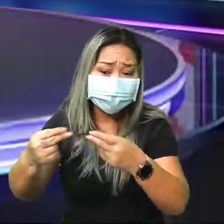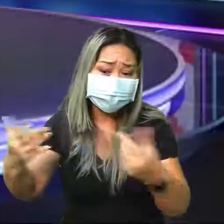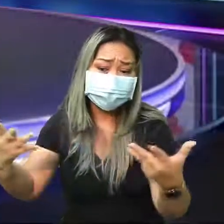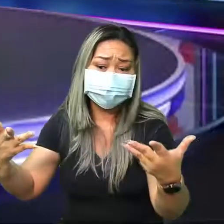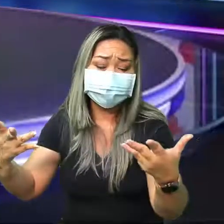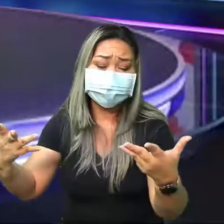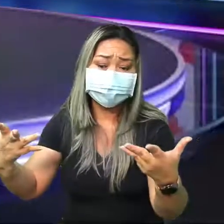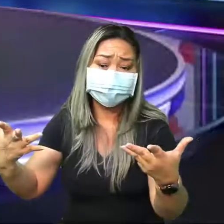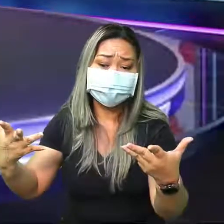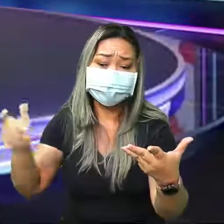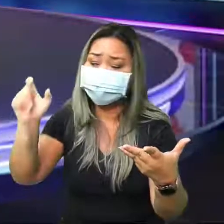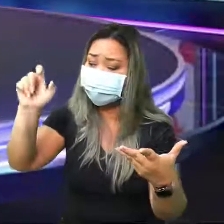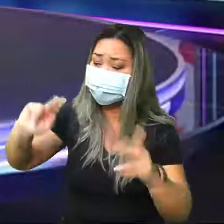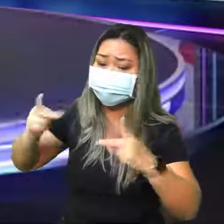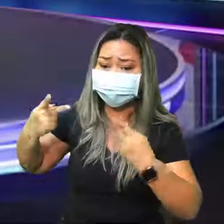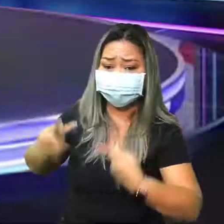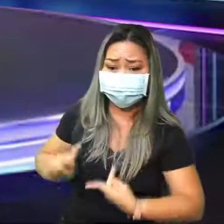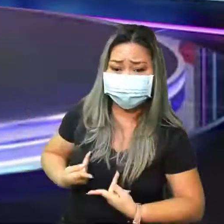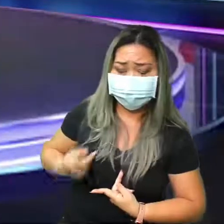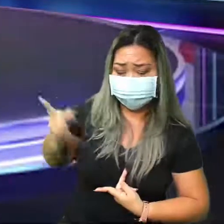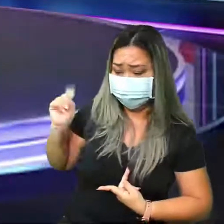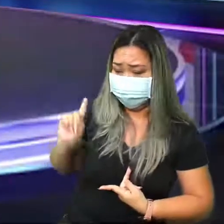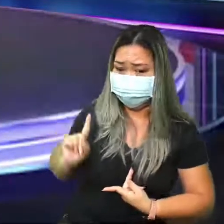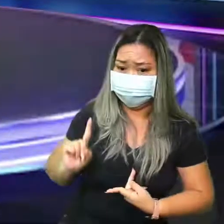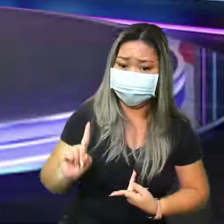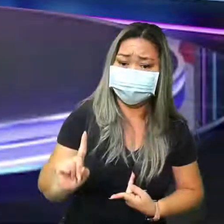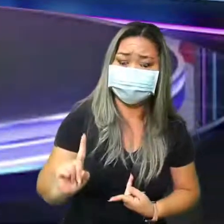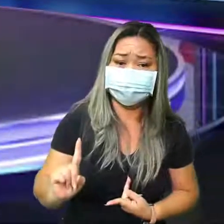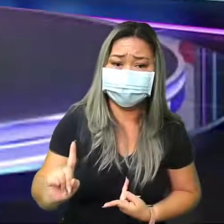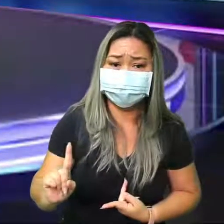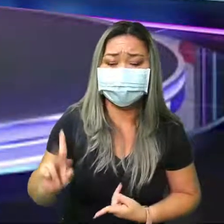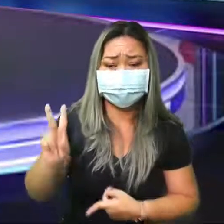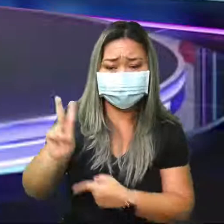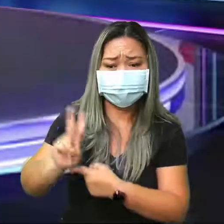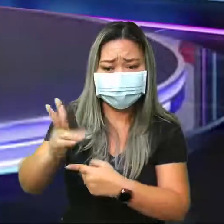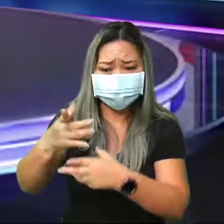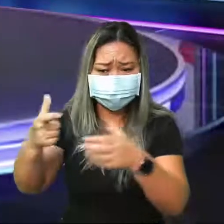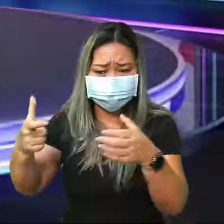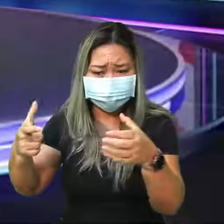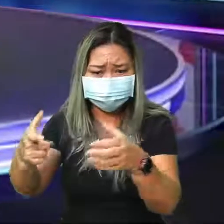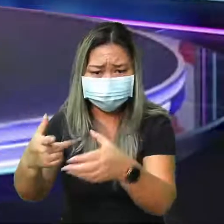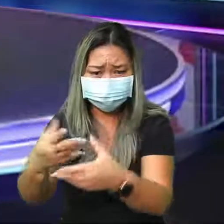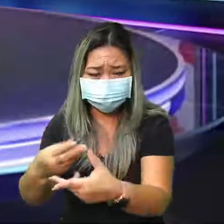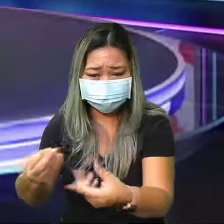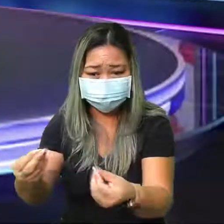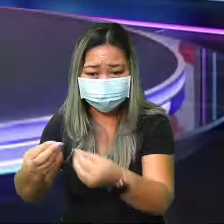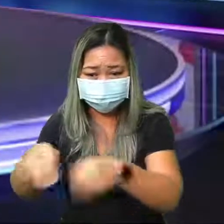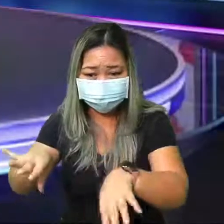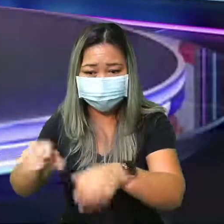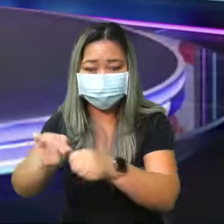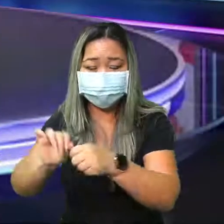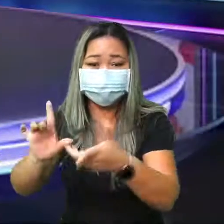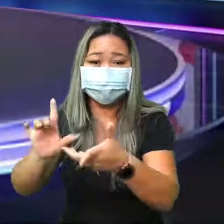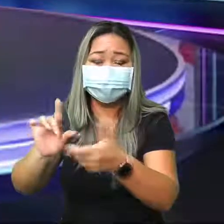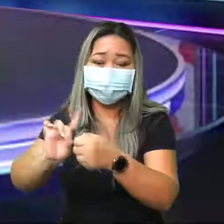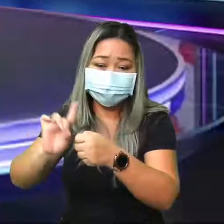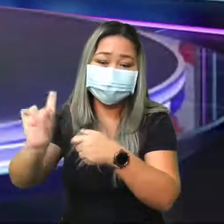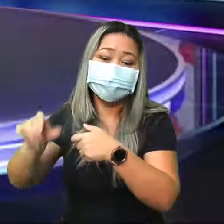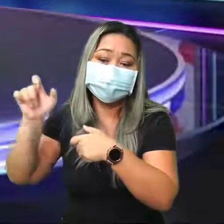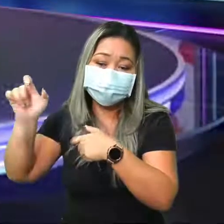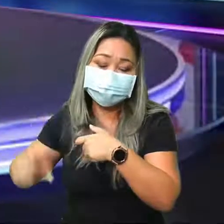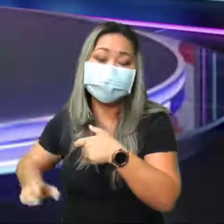né? Entrou já anteriormente para ajudar na diminuição da destruição desse habitat, mas ele